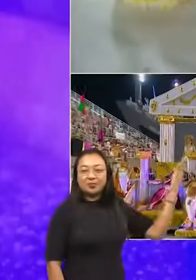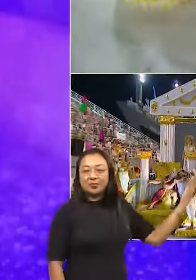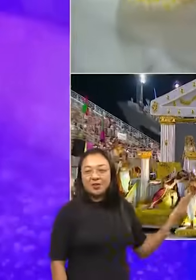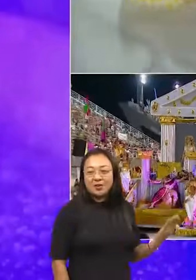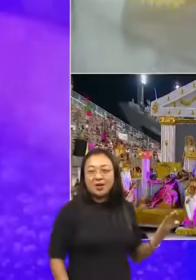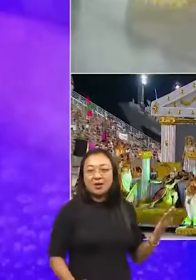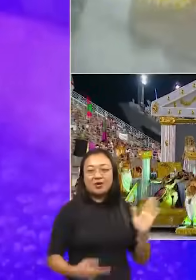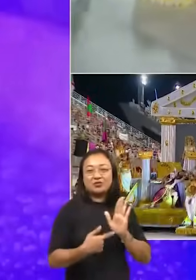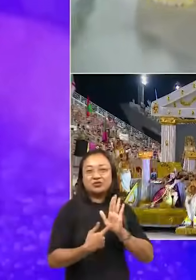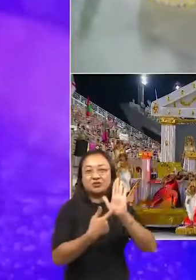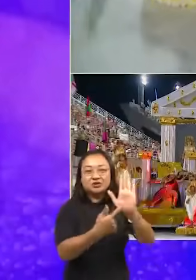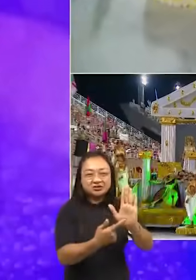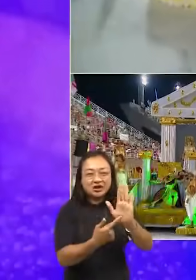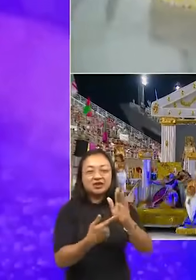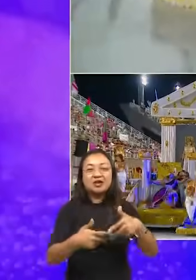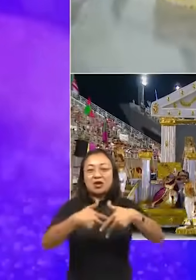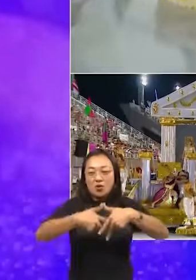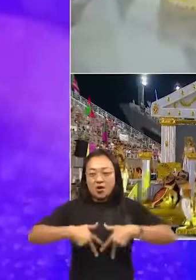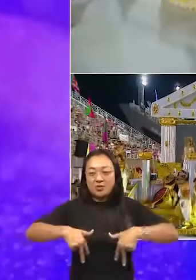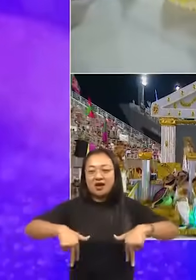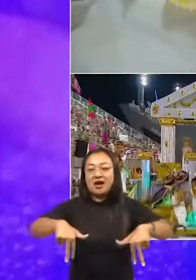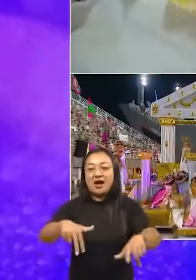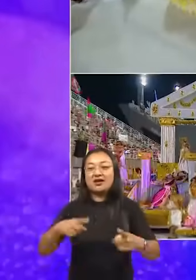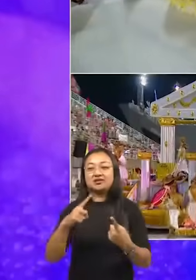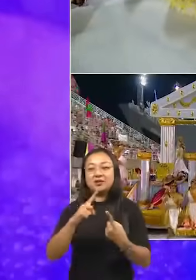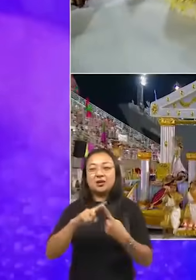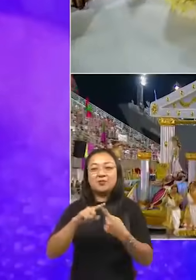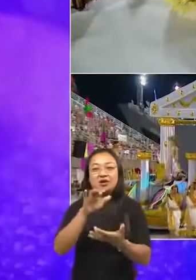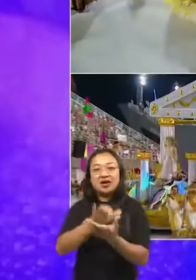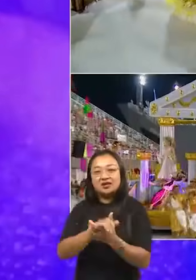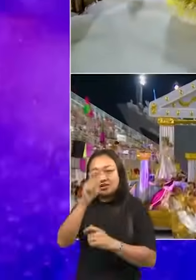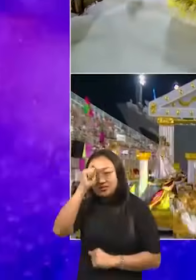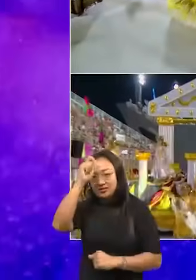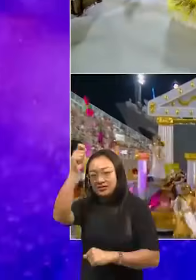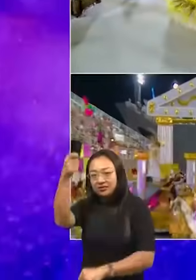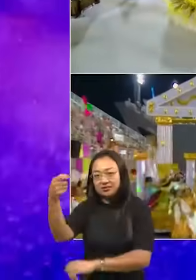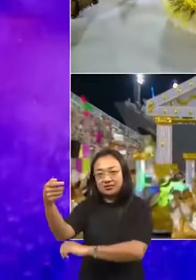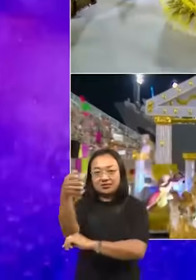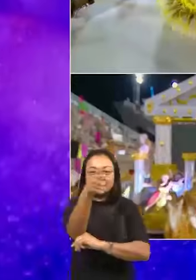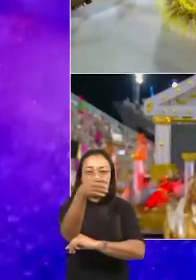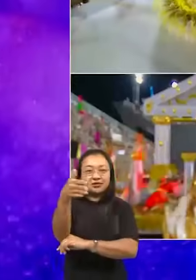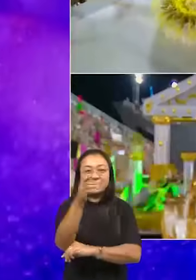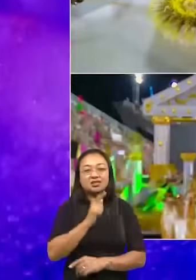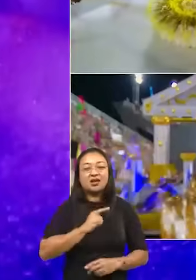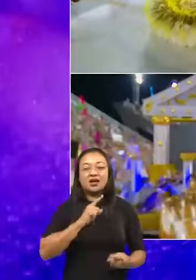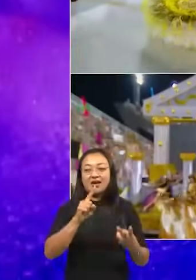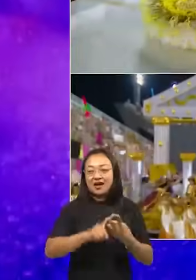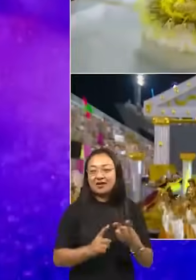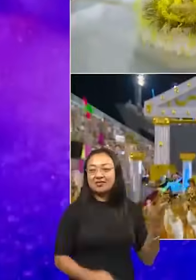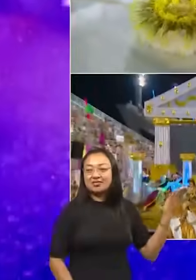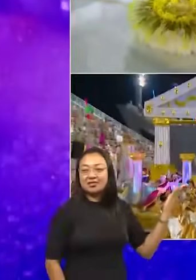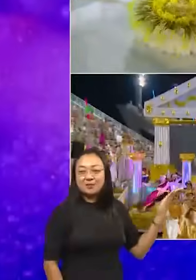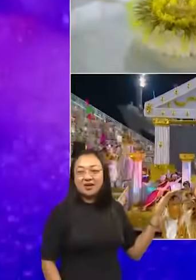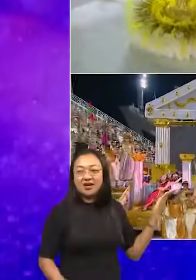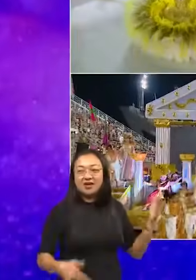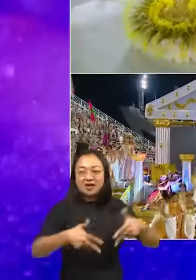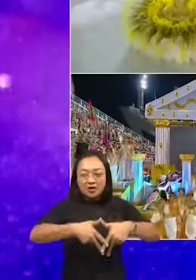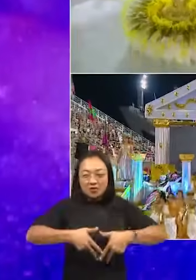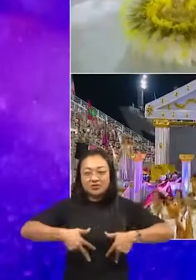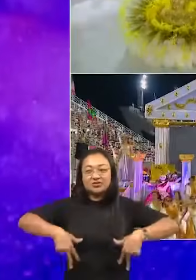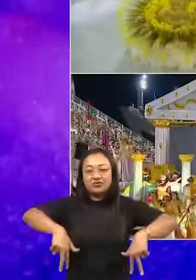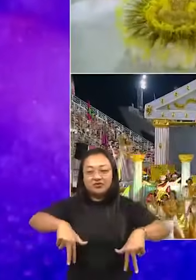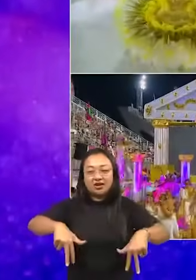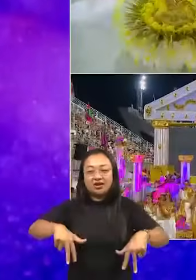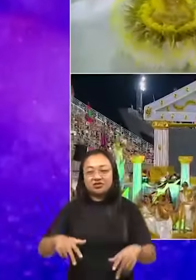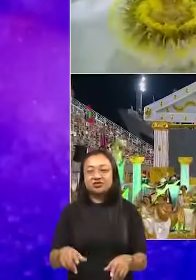você aí. Tem o Abre Alas, tem o primeiro casal de Mestre Sala e Porta Bandeira. Tem também, meus amigos, a comissão de